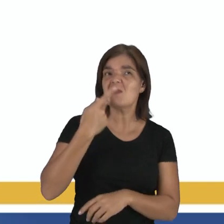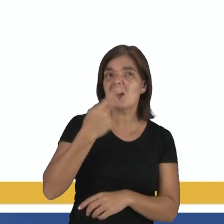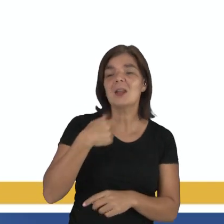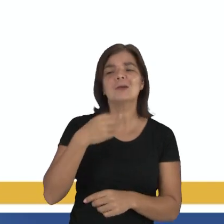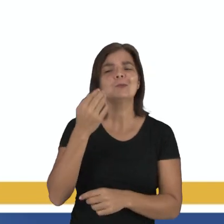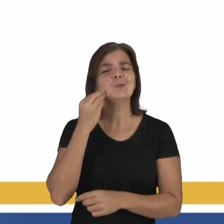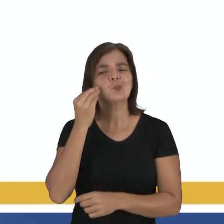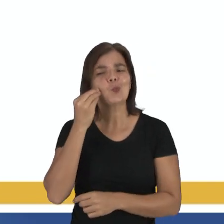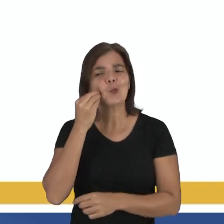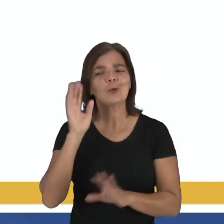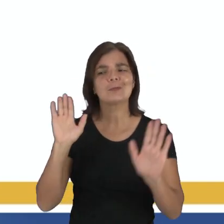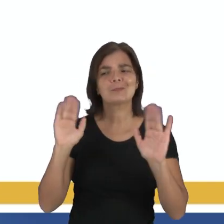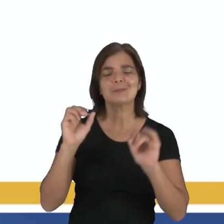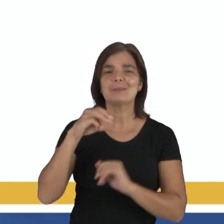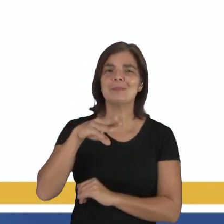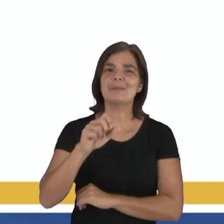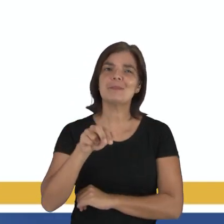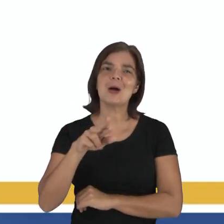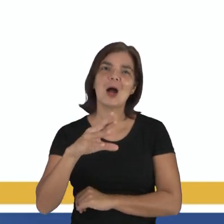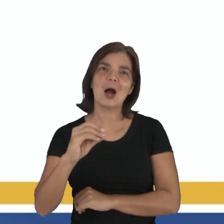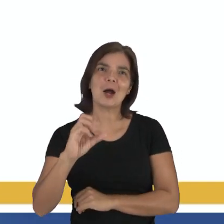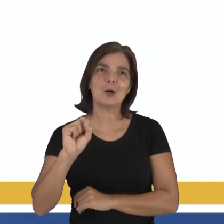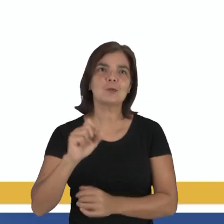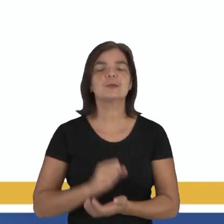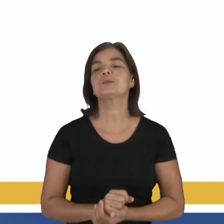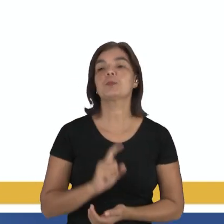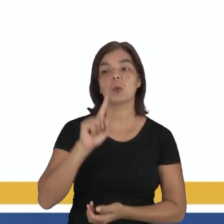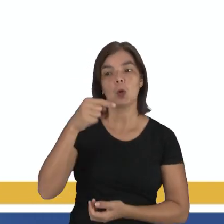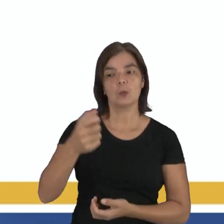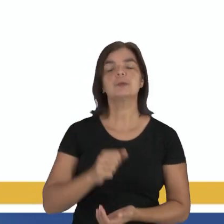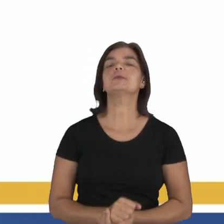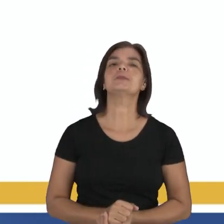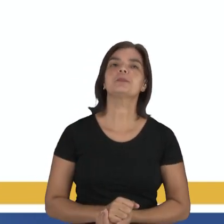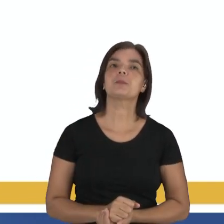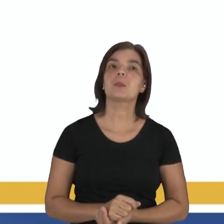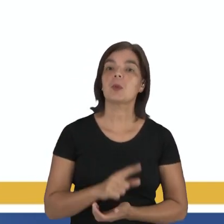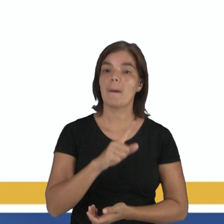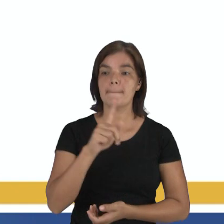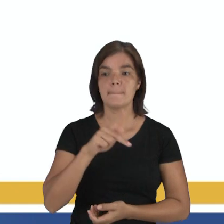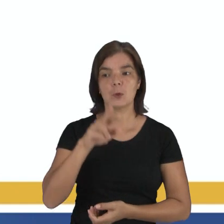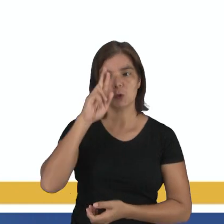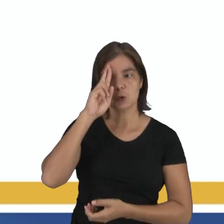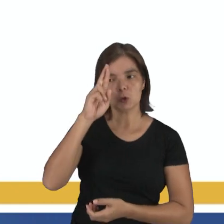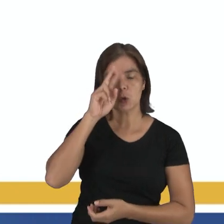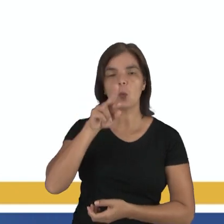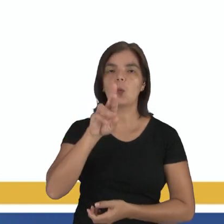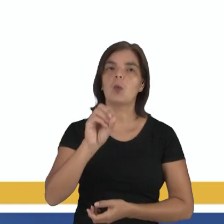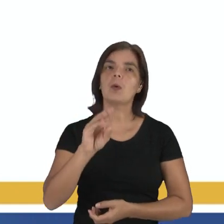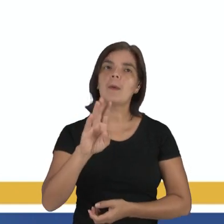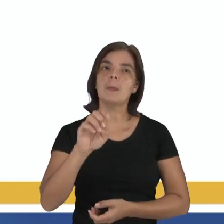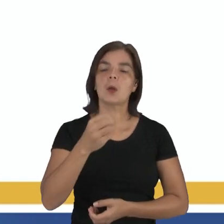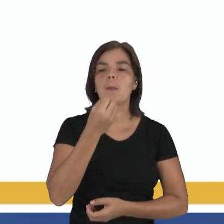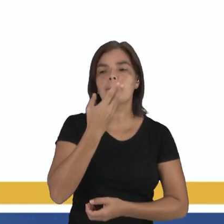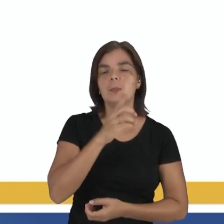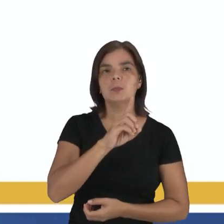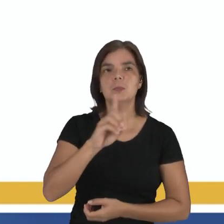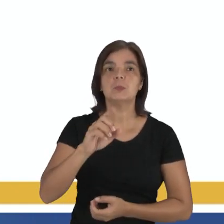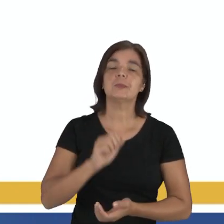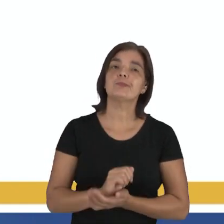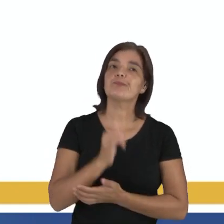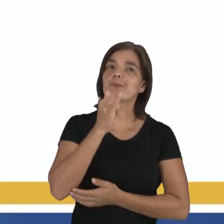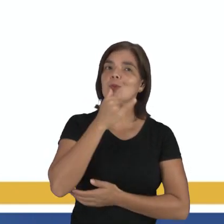desculpas. Beijos, Marcos. Agora vamos ao texto 2. Prezado senhor Roberto, bom